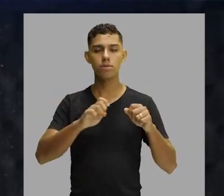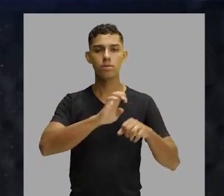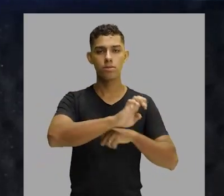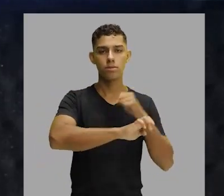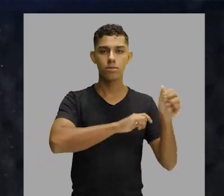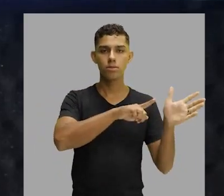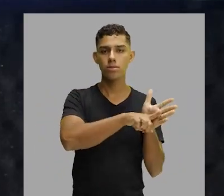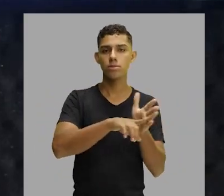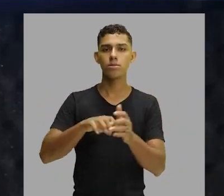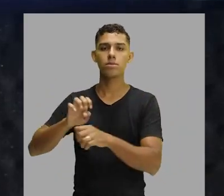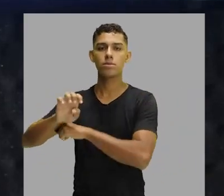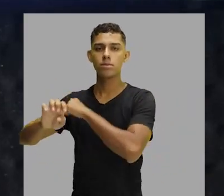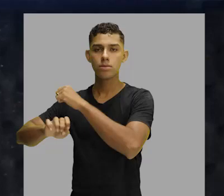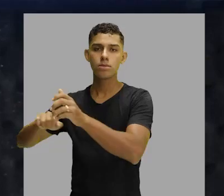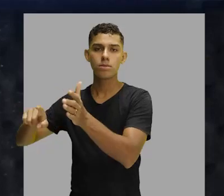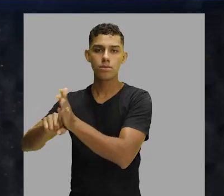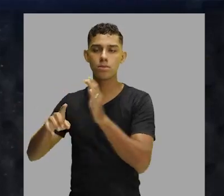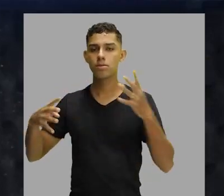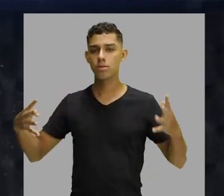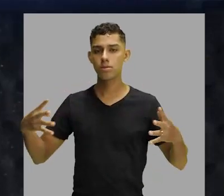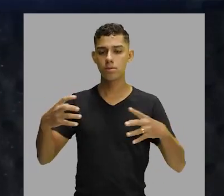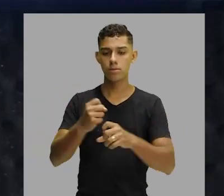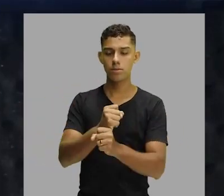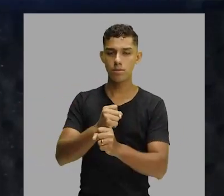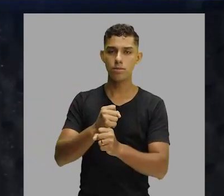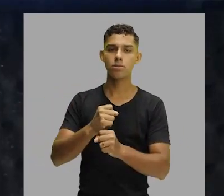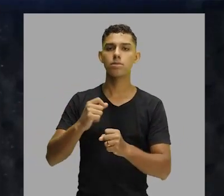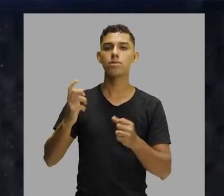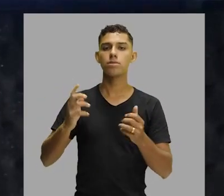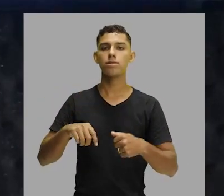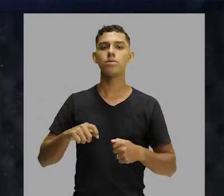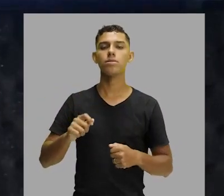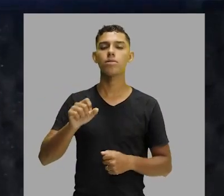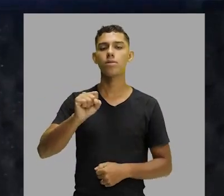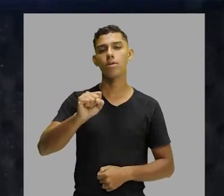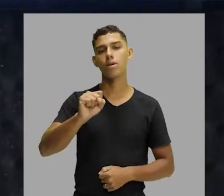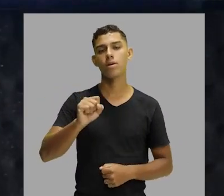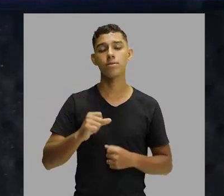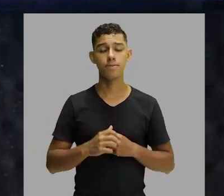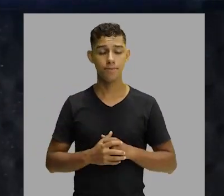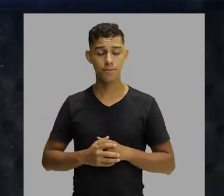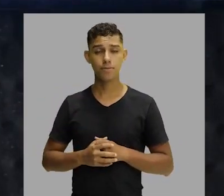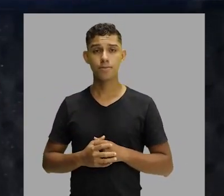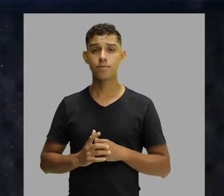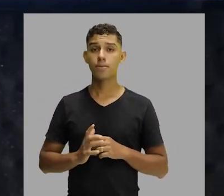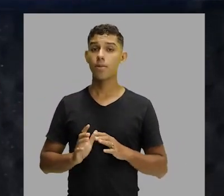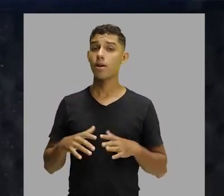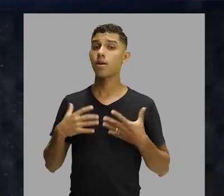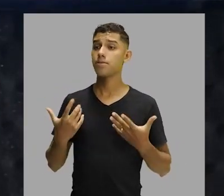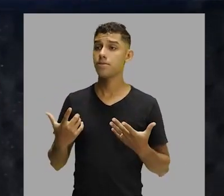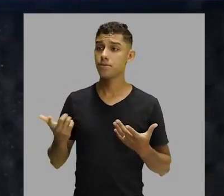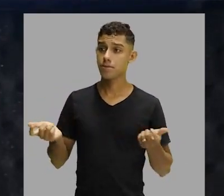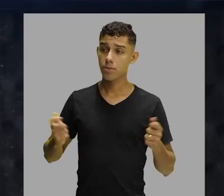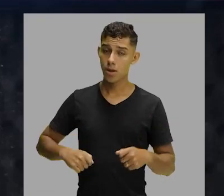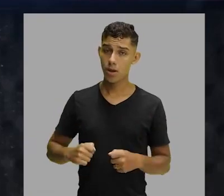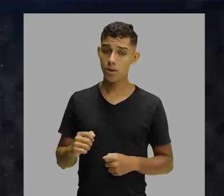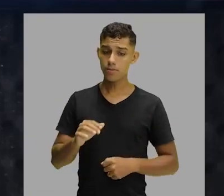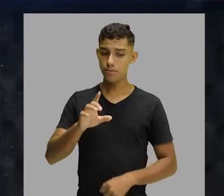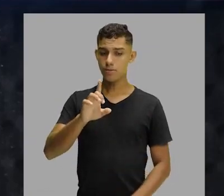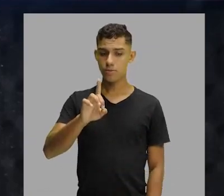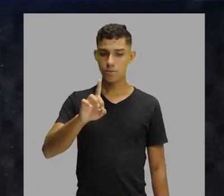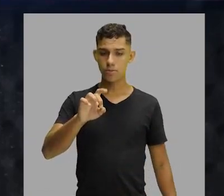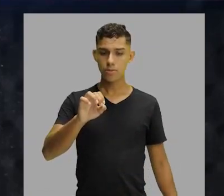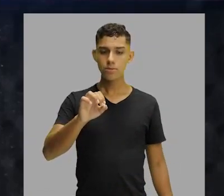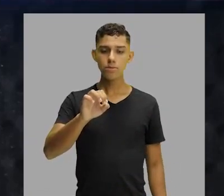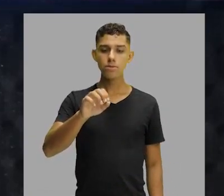essa ligação entre eles, formando 8, certo? Mas eu quero fazer uma dopagem, ou seja, eu quero colocar